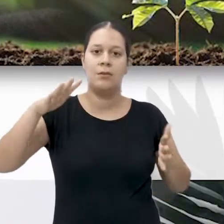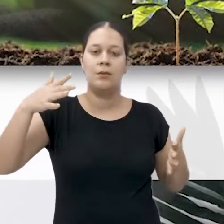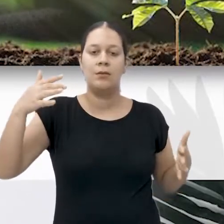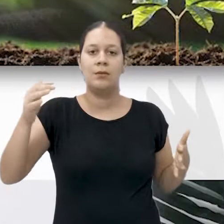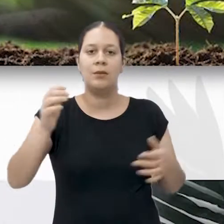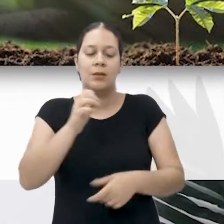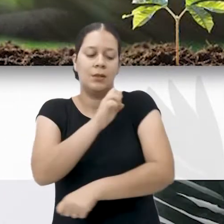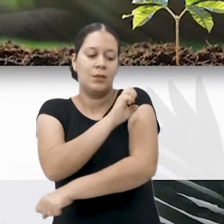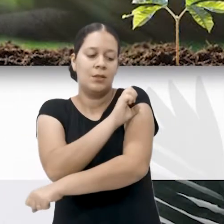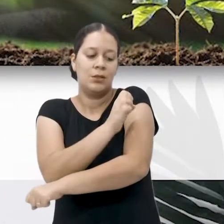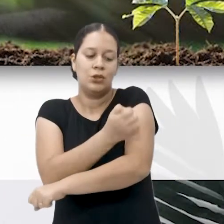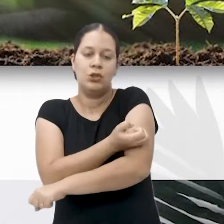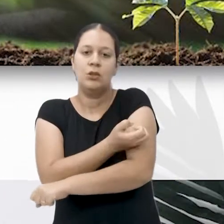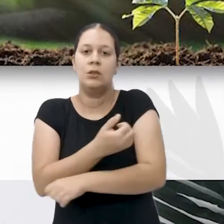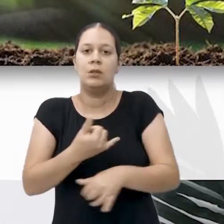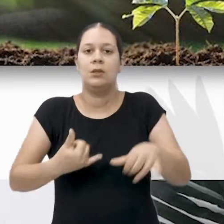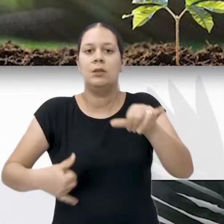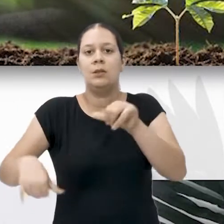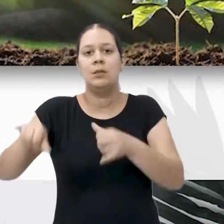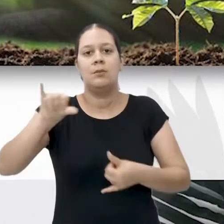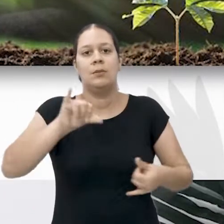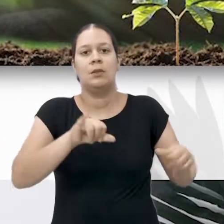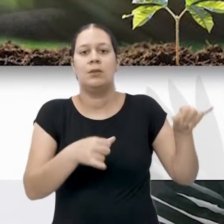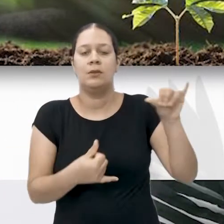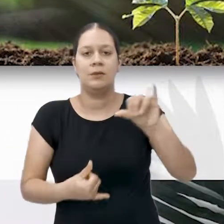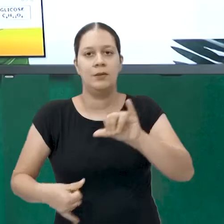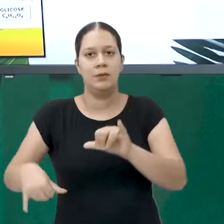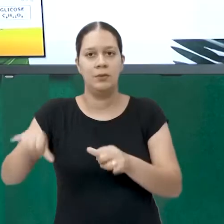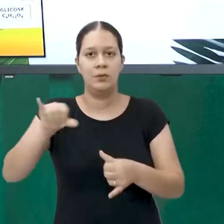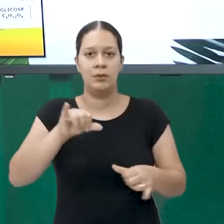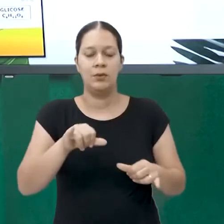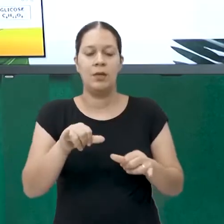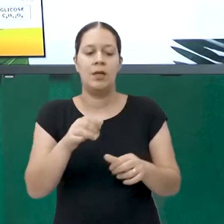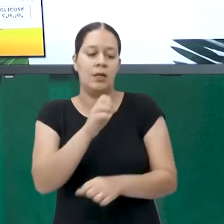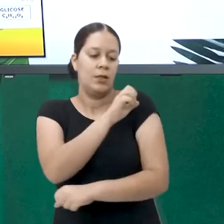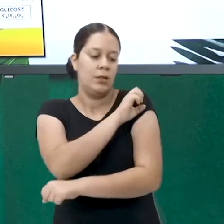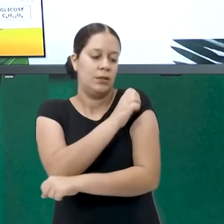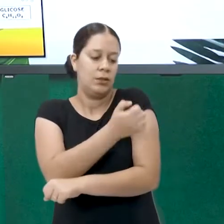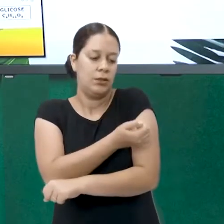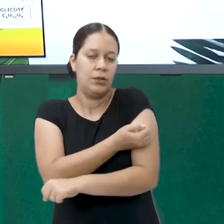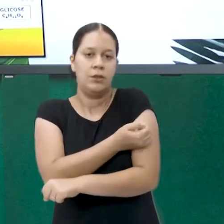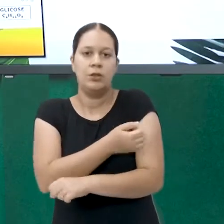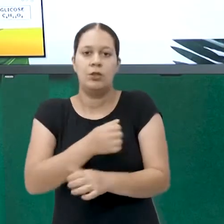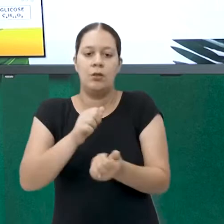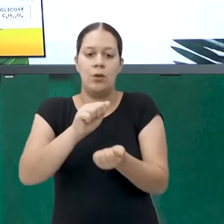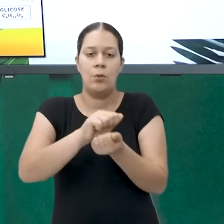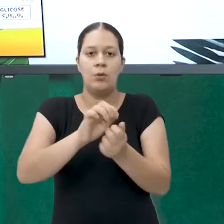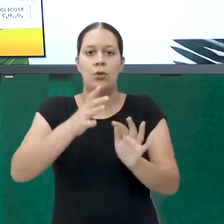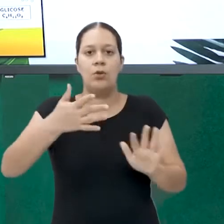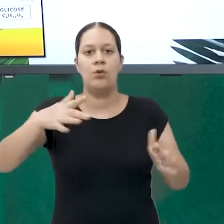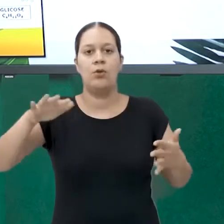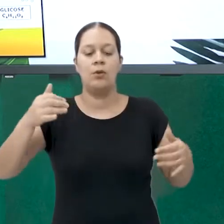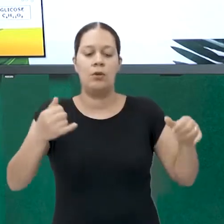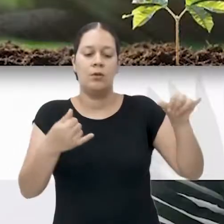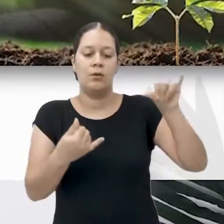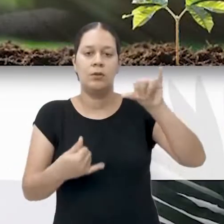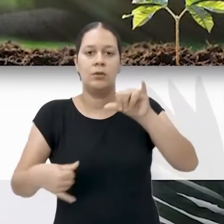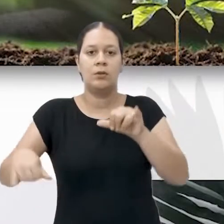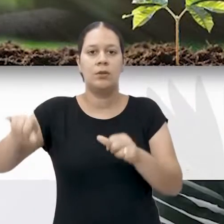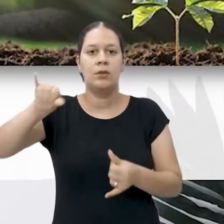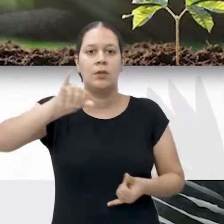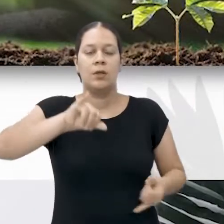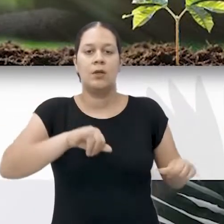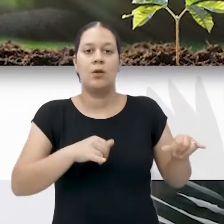fotossíntese é isso. É transformar energia luminosa em